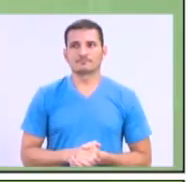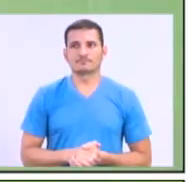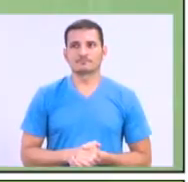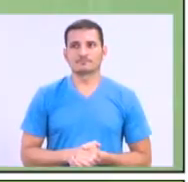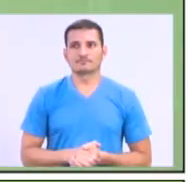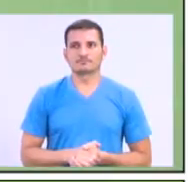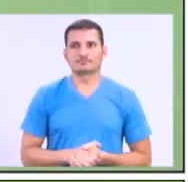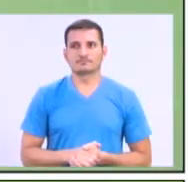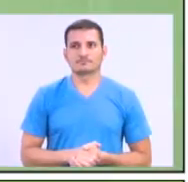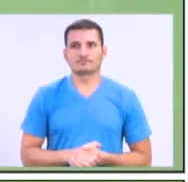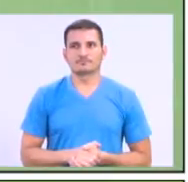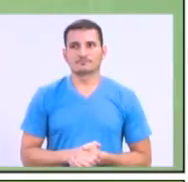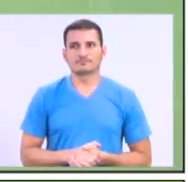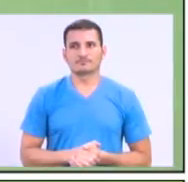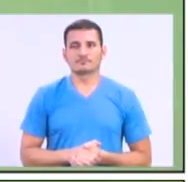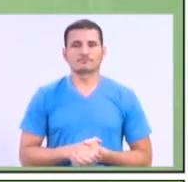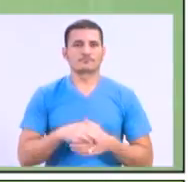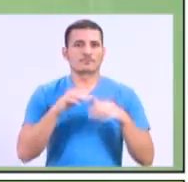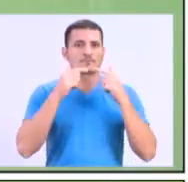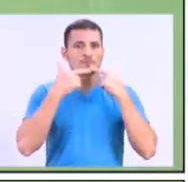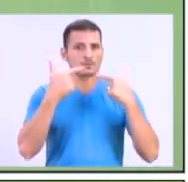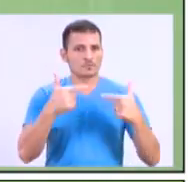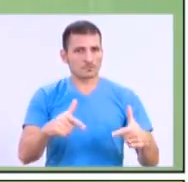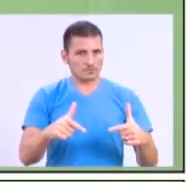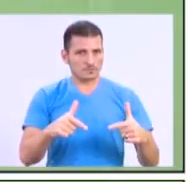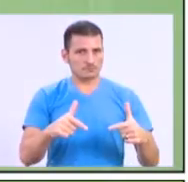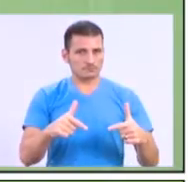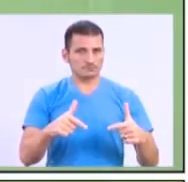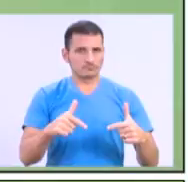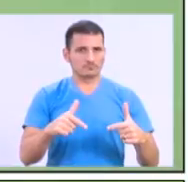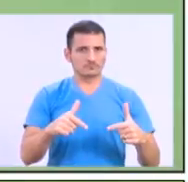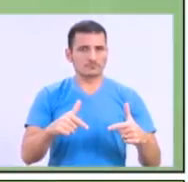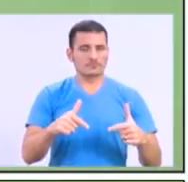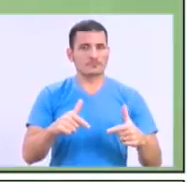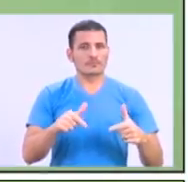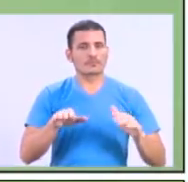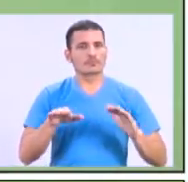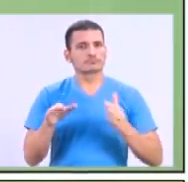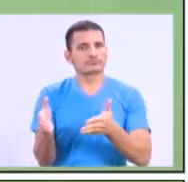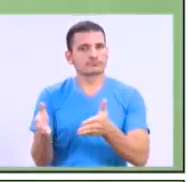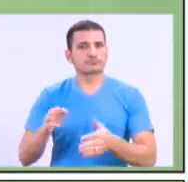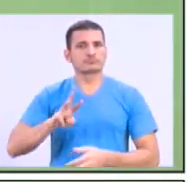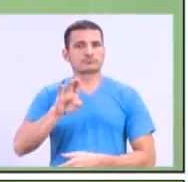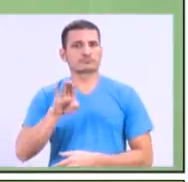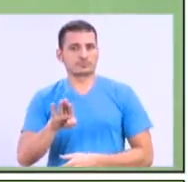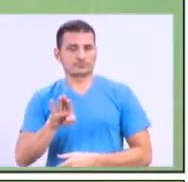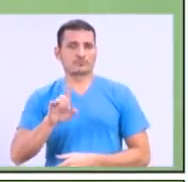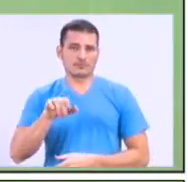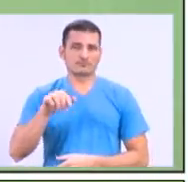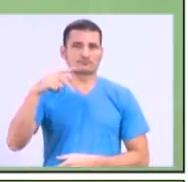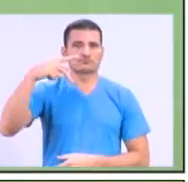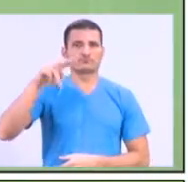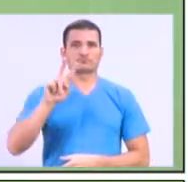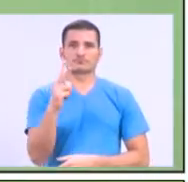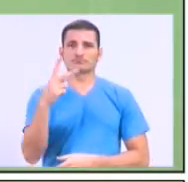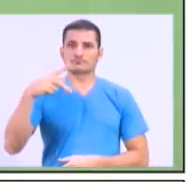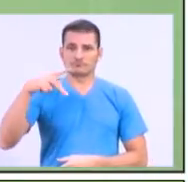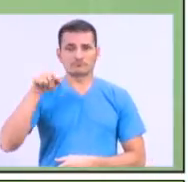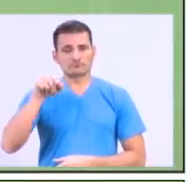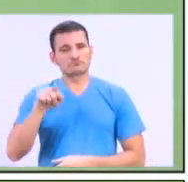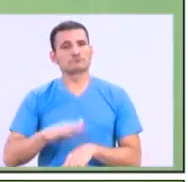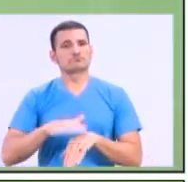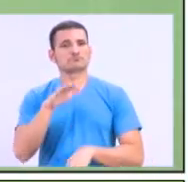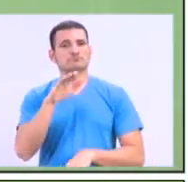web específica, PHP, né? Atualmente é a linguagem de programação em que mais se